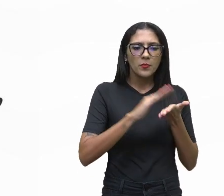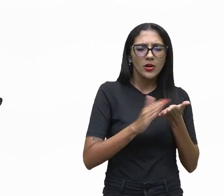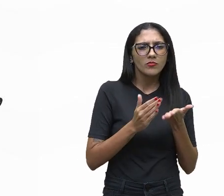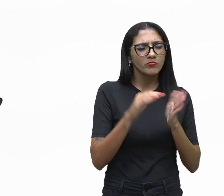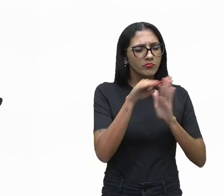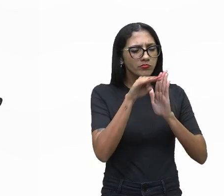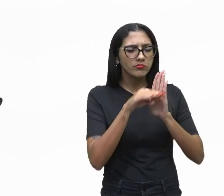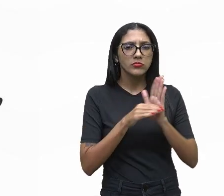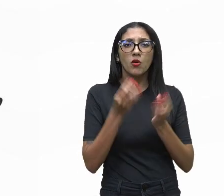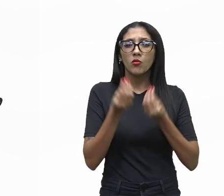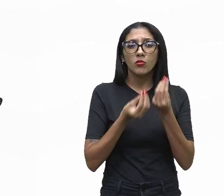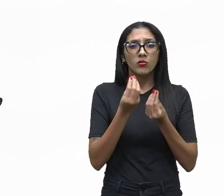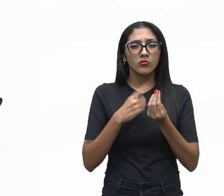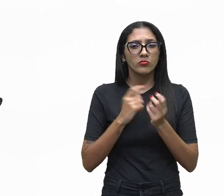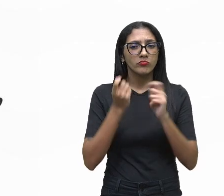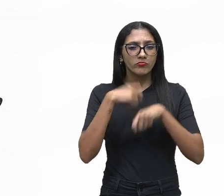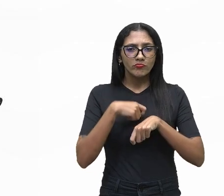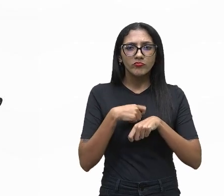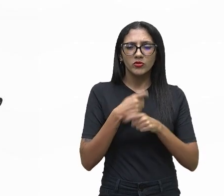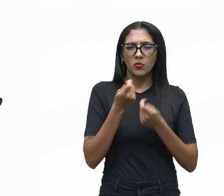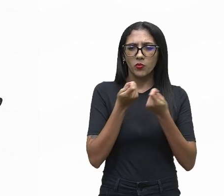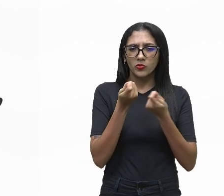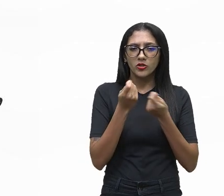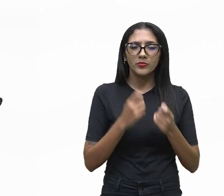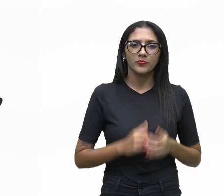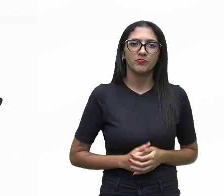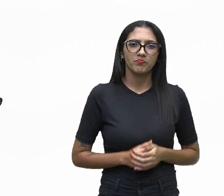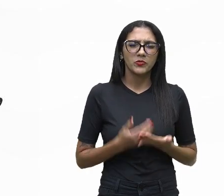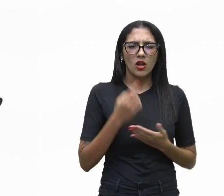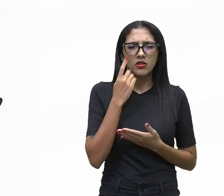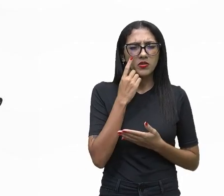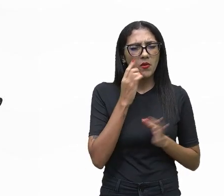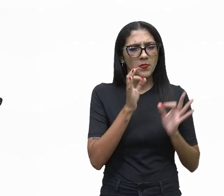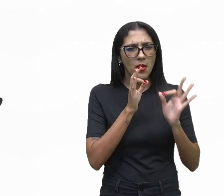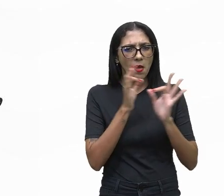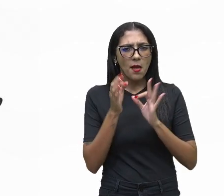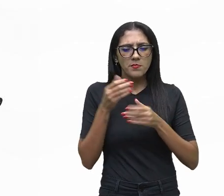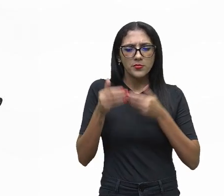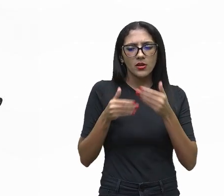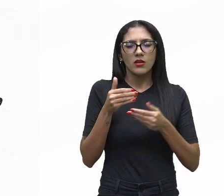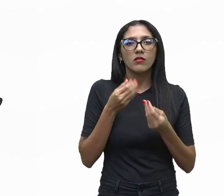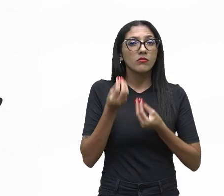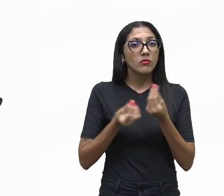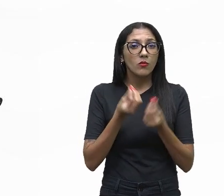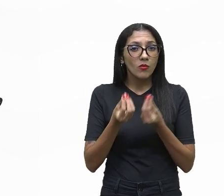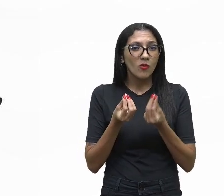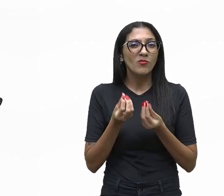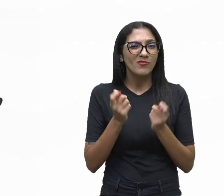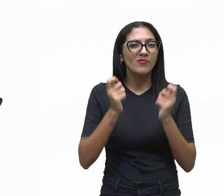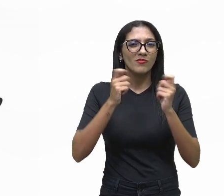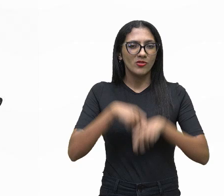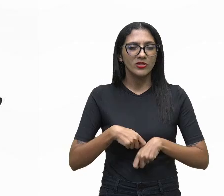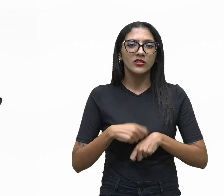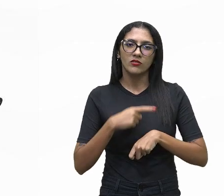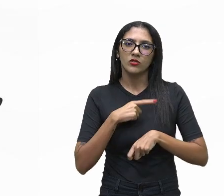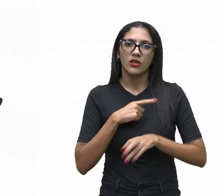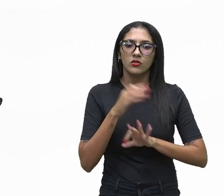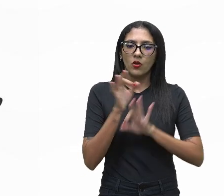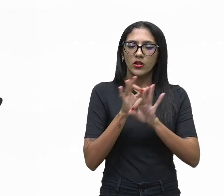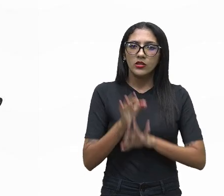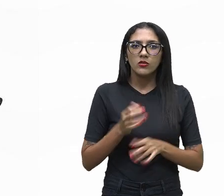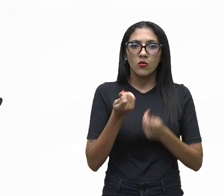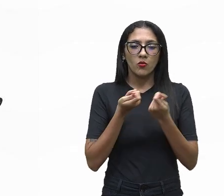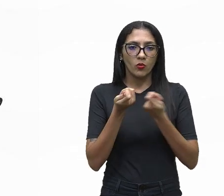você pode economizar. A gente vai ver aqui aos poucos o que a gente pode fazer para conseguir ter essa relação aí, essa